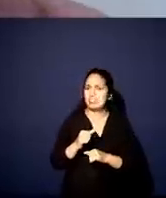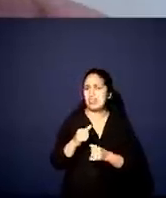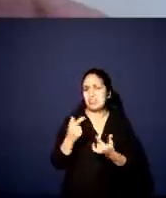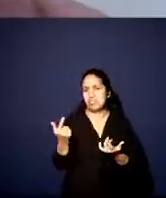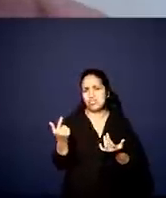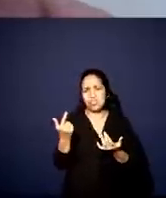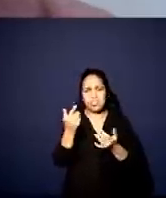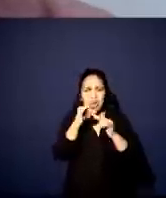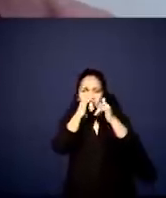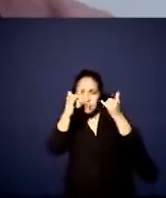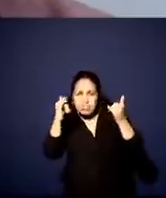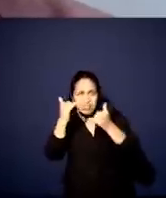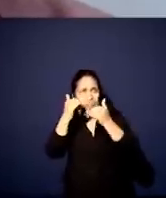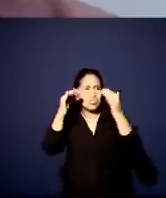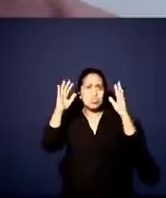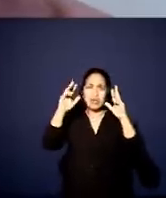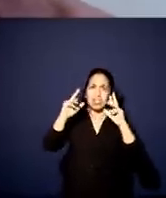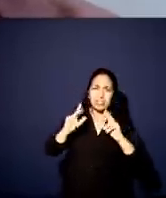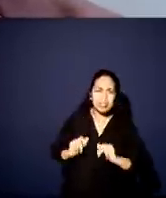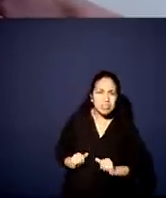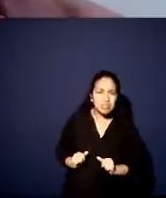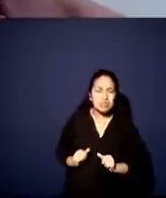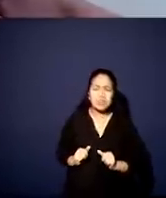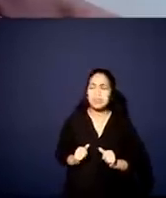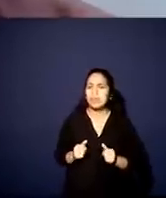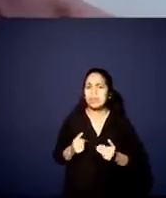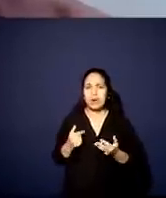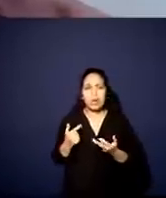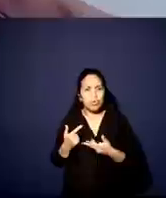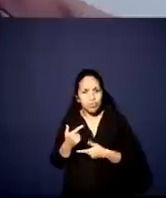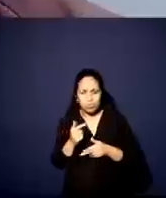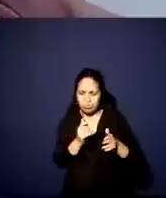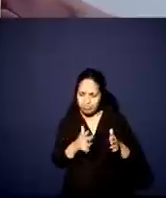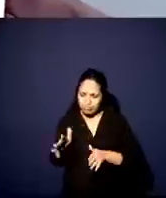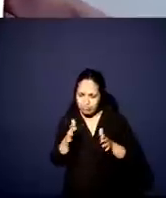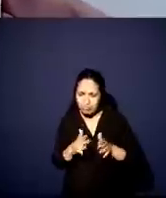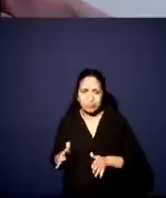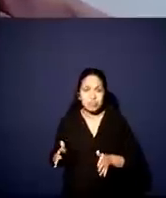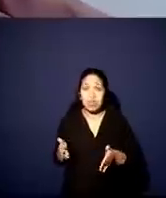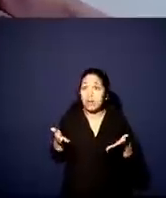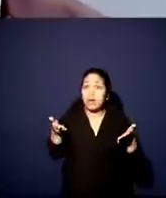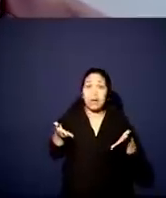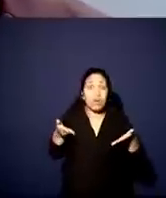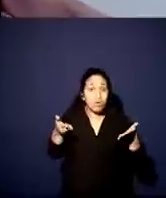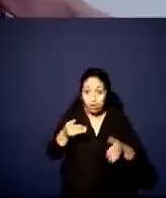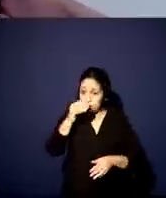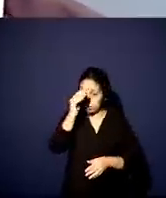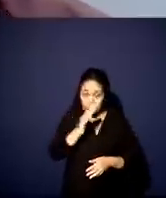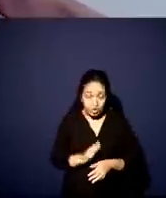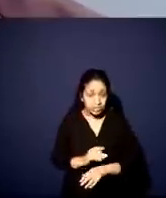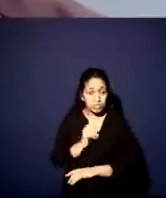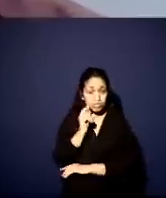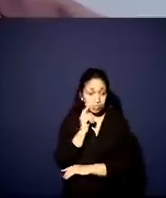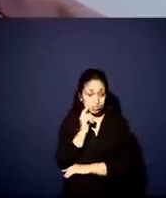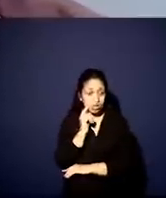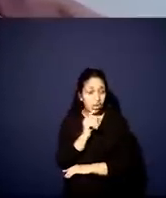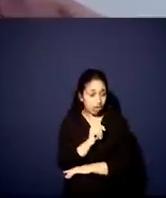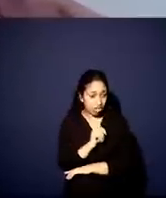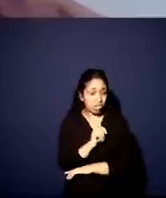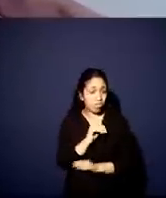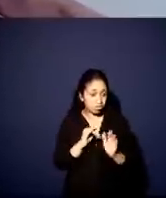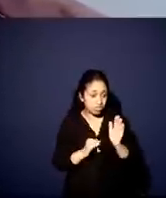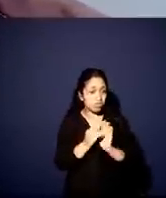energia limpa, com a questão das cadeias produtivas. Agora o Brasil resolveu fazer 3% de inflação, é